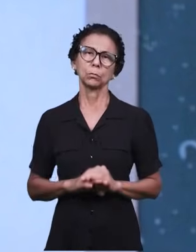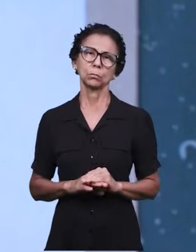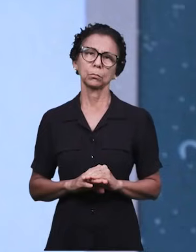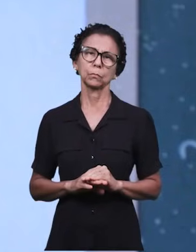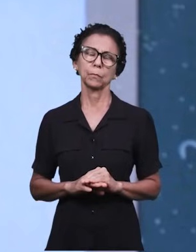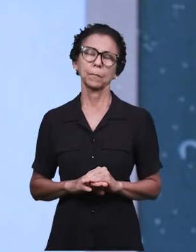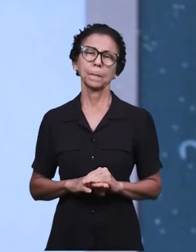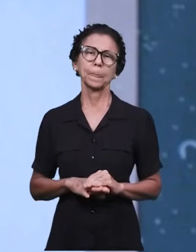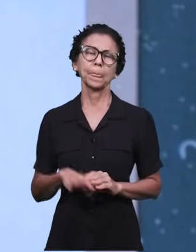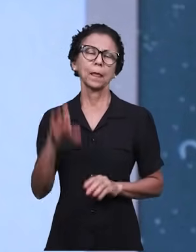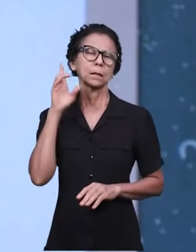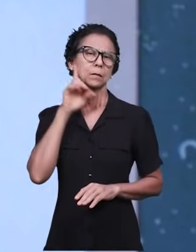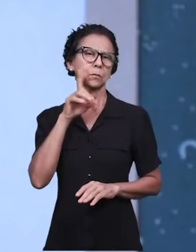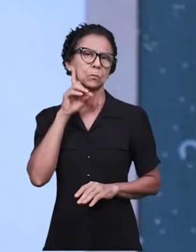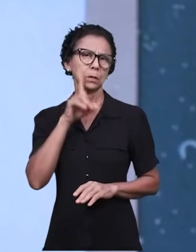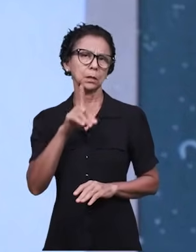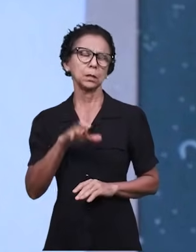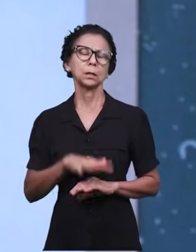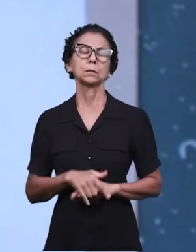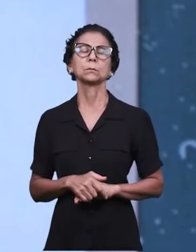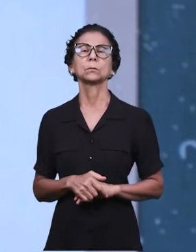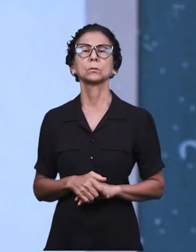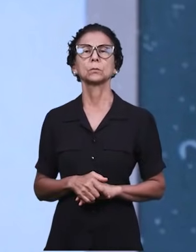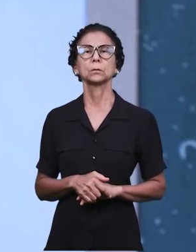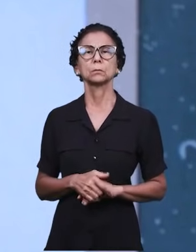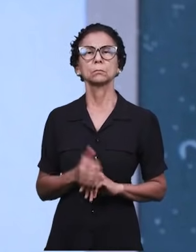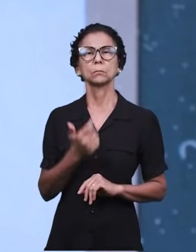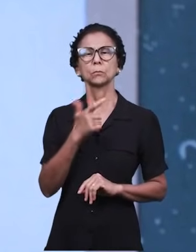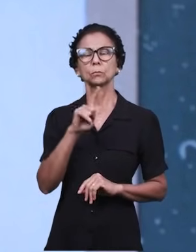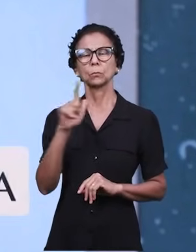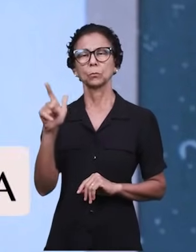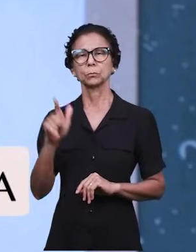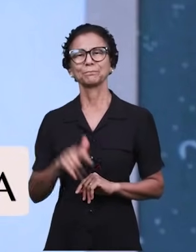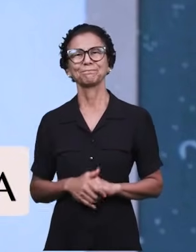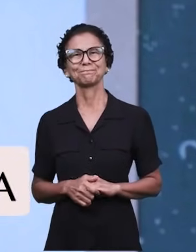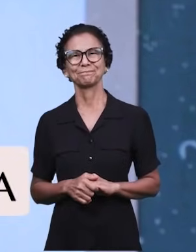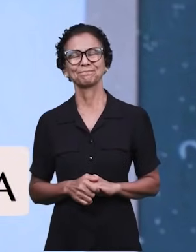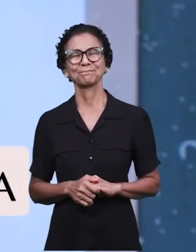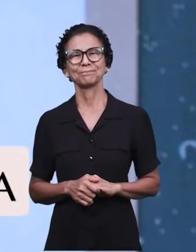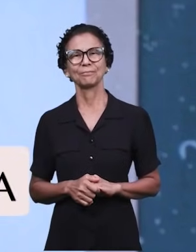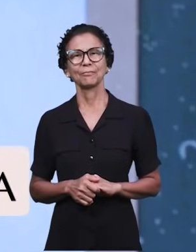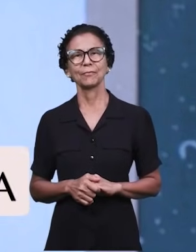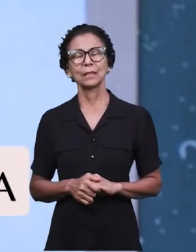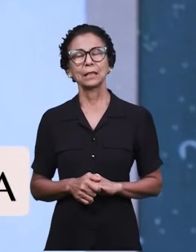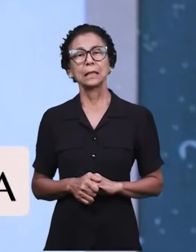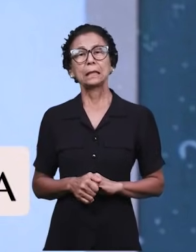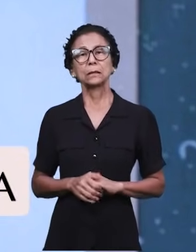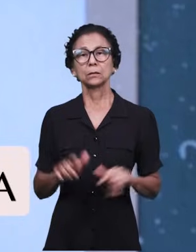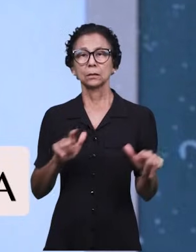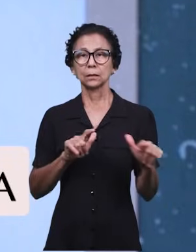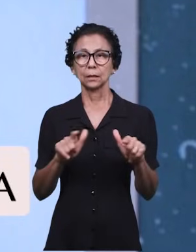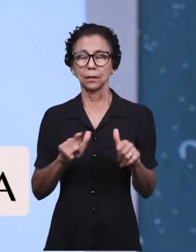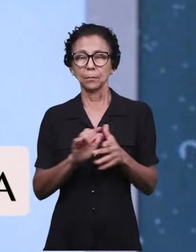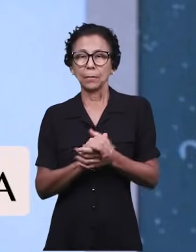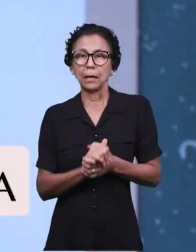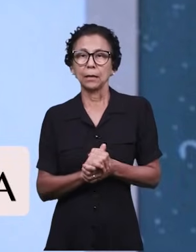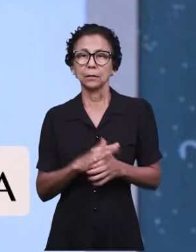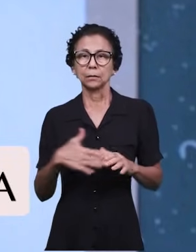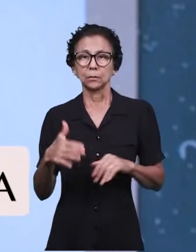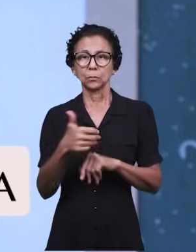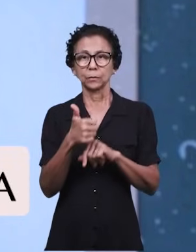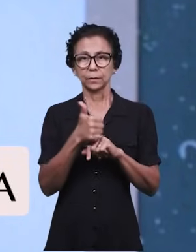dos Estados Americanos e outras mais. A carreira diplomática brasileira,